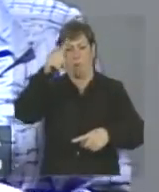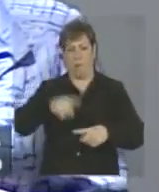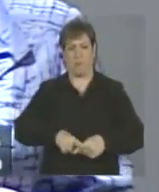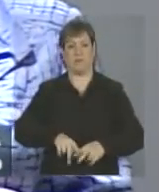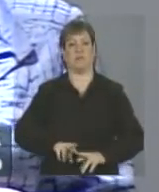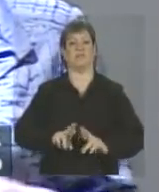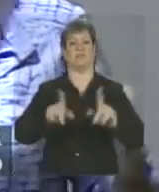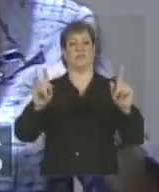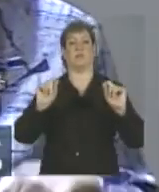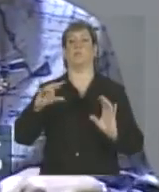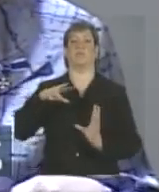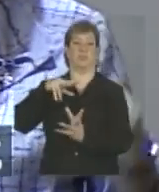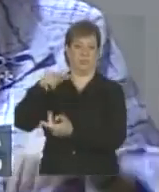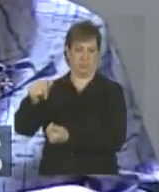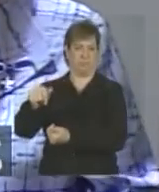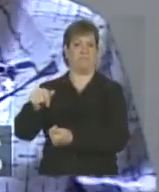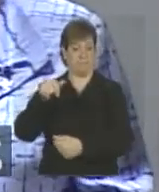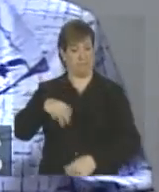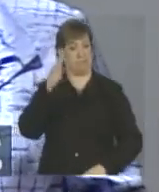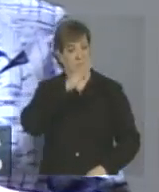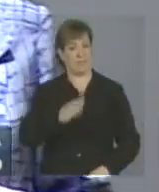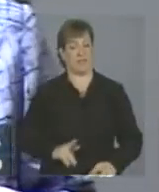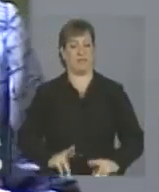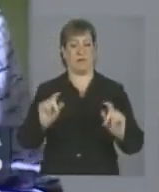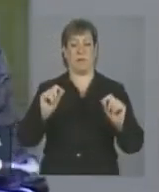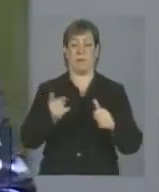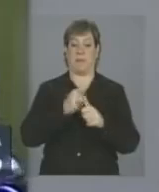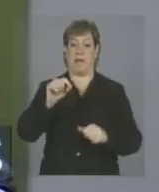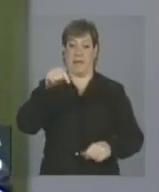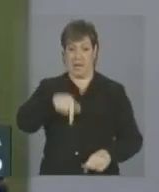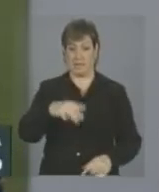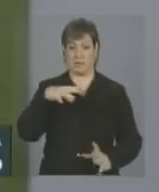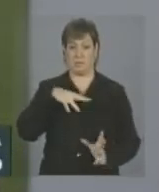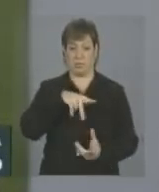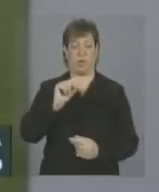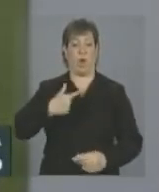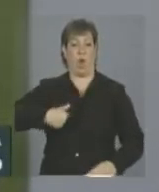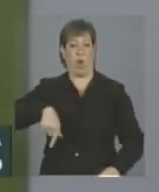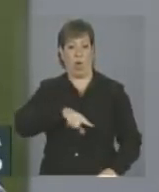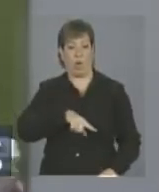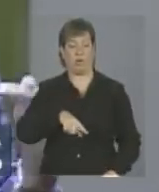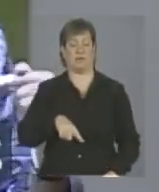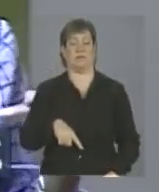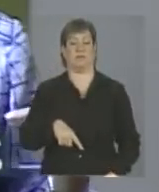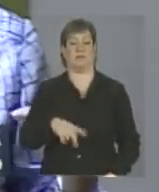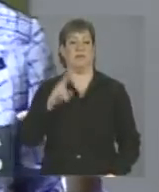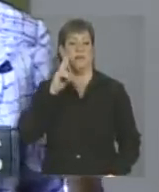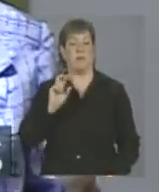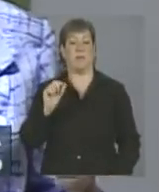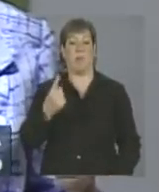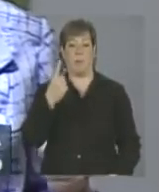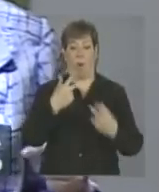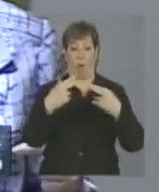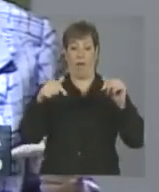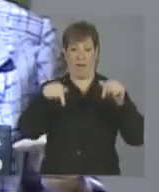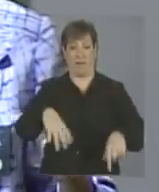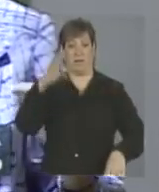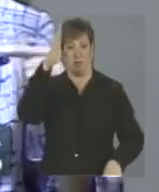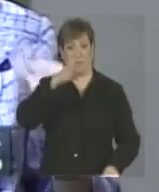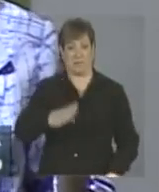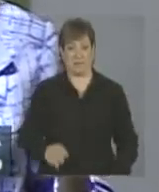totalmente diferente. Primeiro, nesse mundo, nós provamos algo que no Brasil,